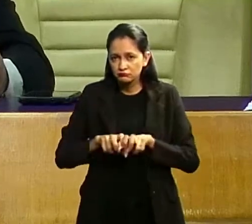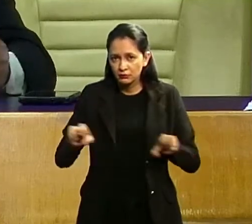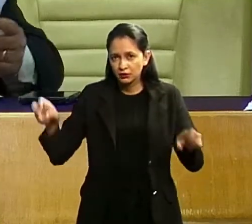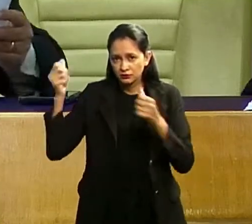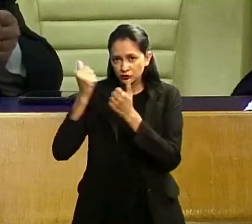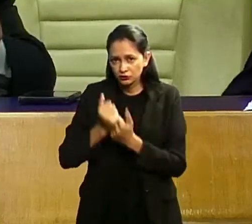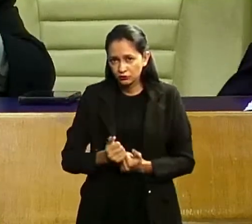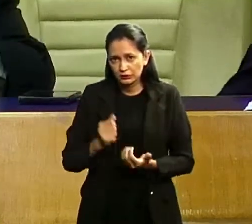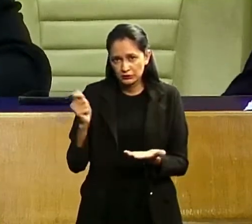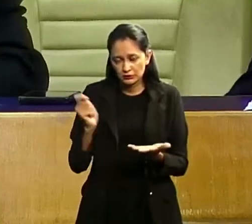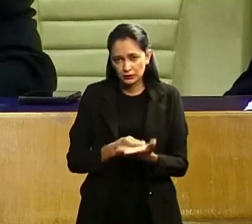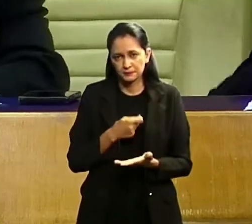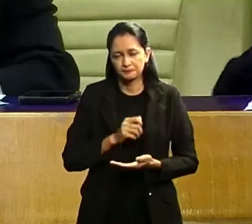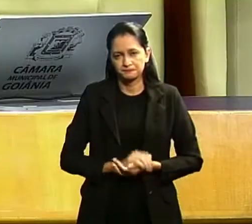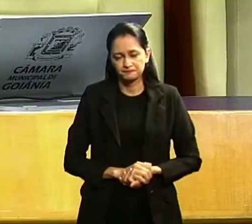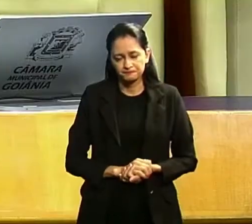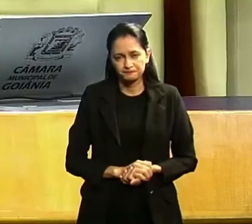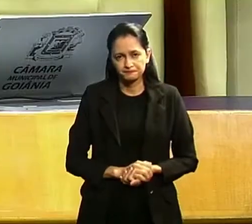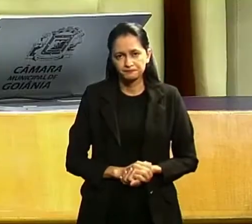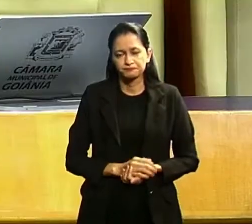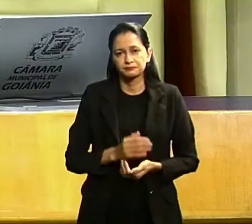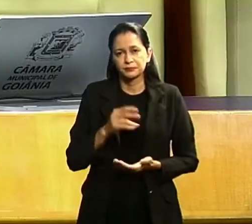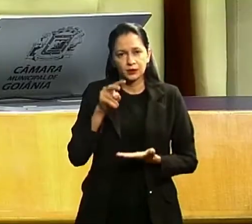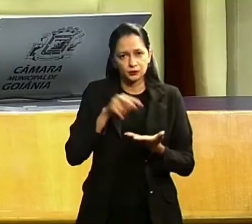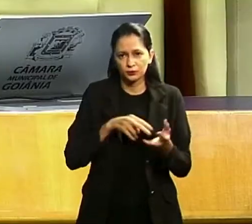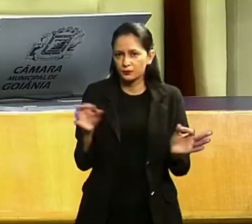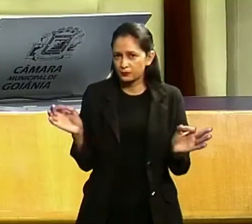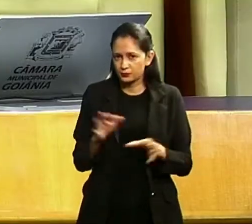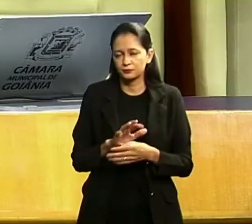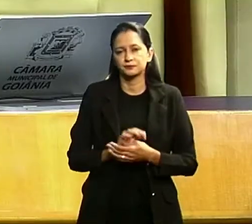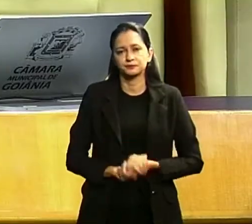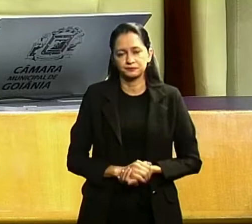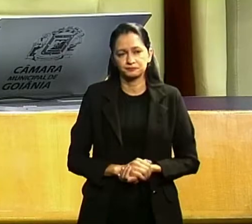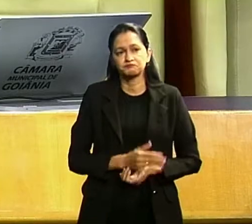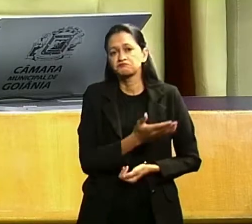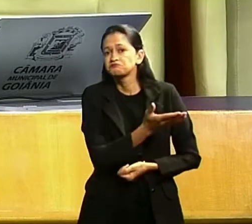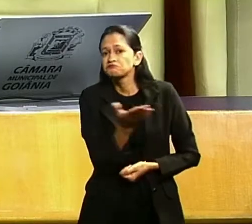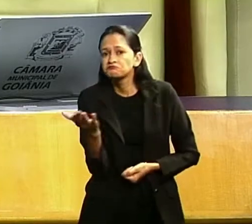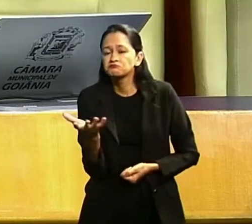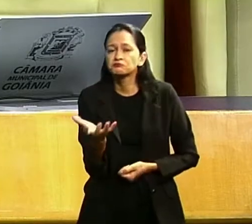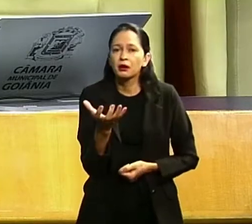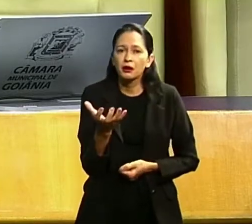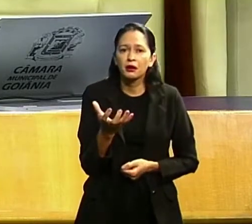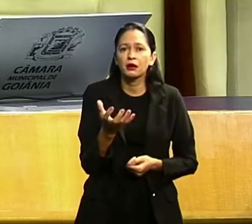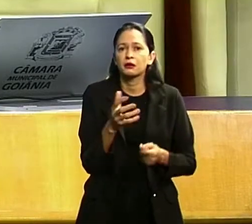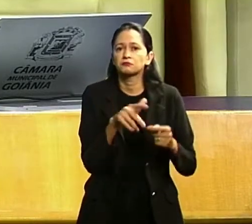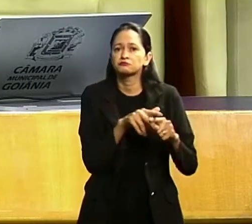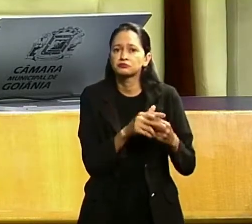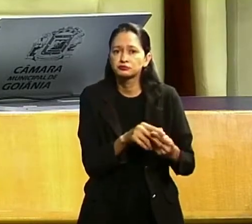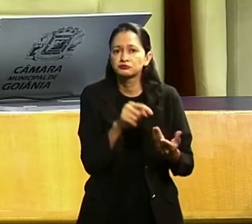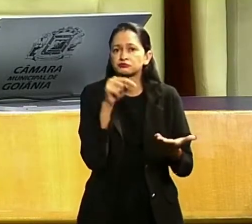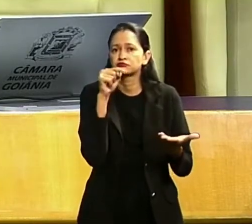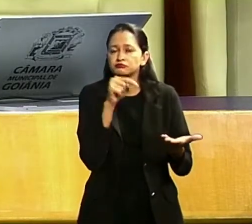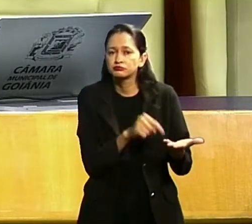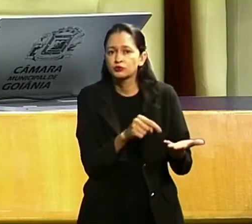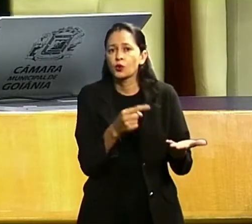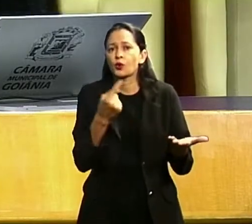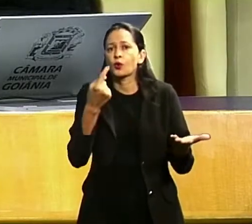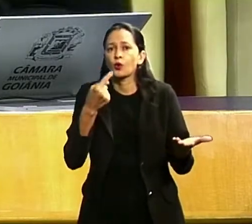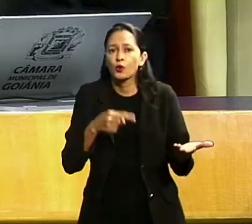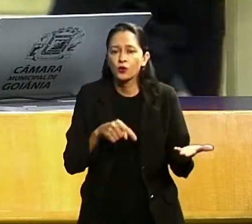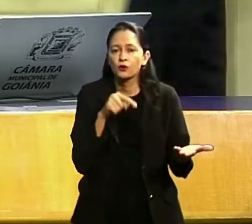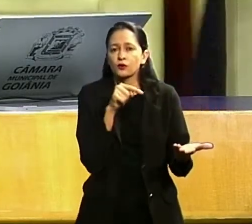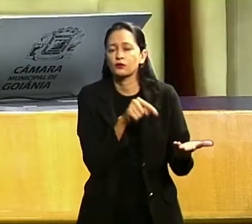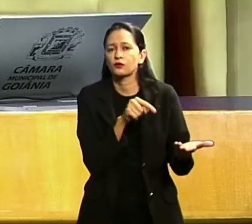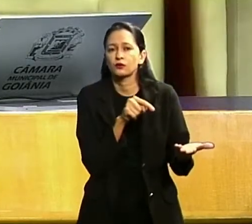Está lida a ata, presidente. Obrigado, vereador. Algum vereador deseja pedir retificação e impugnação da ata